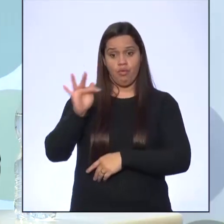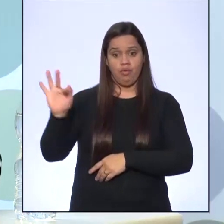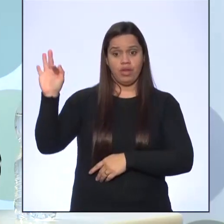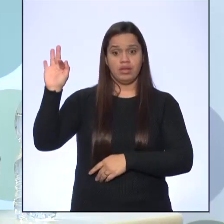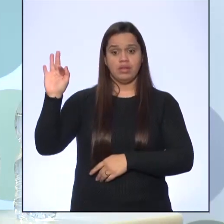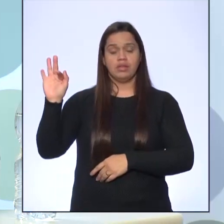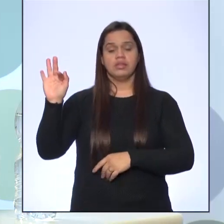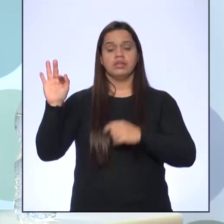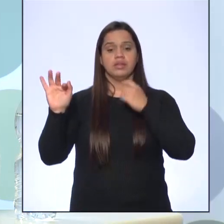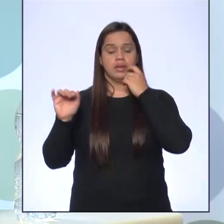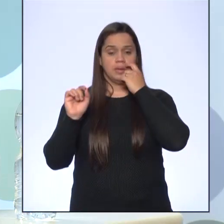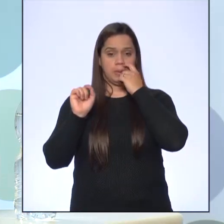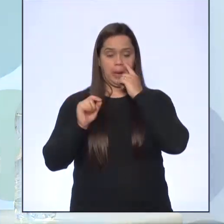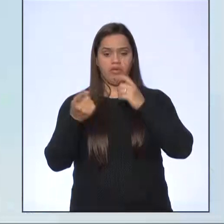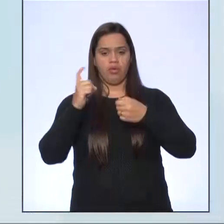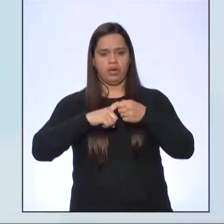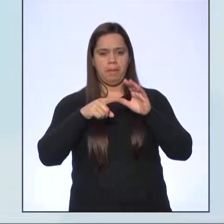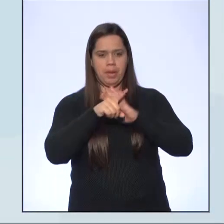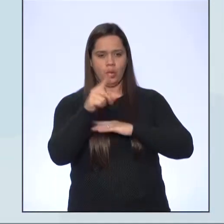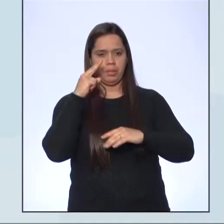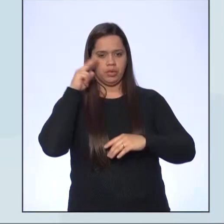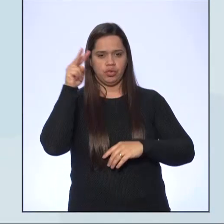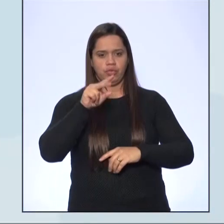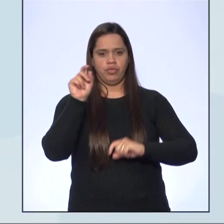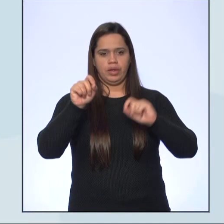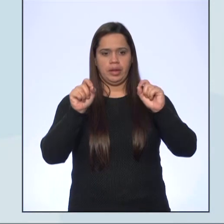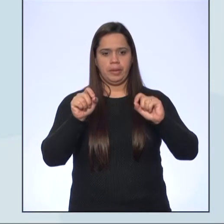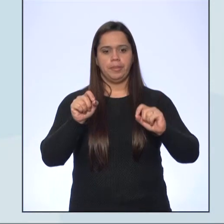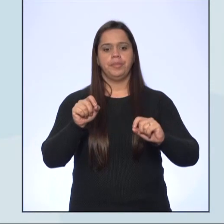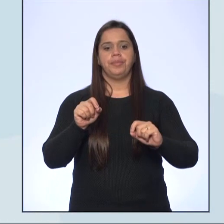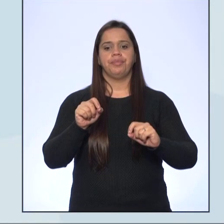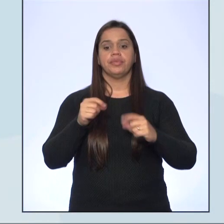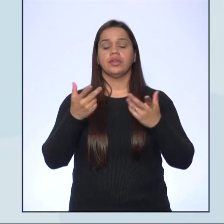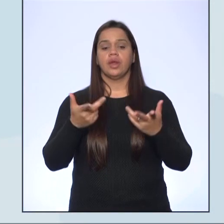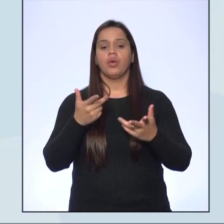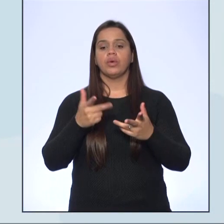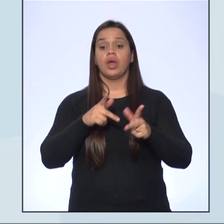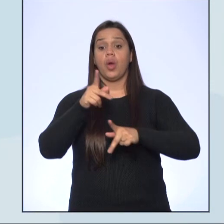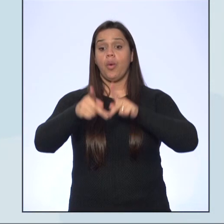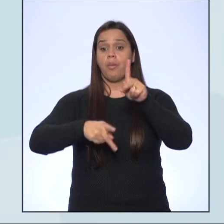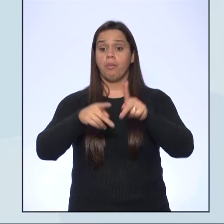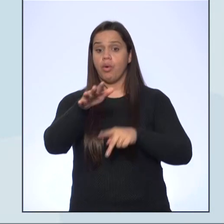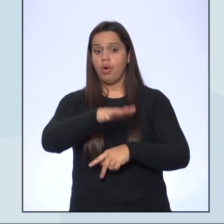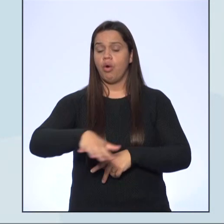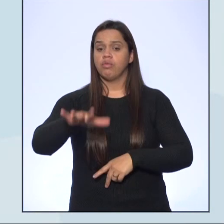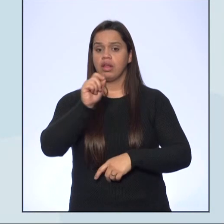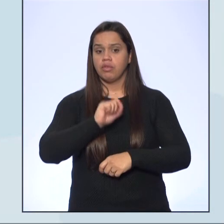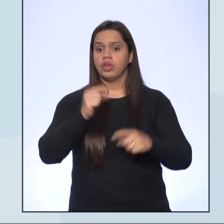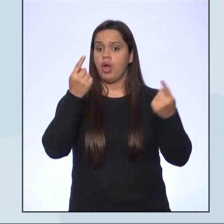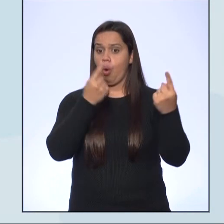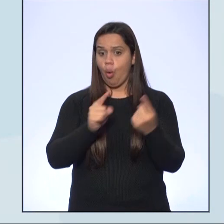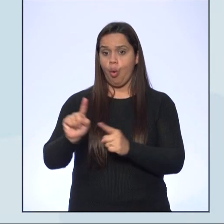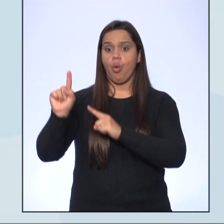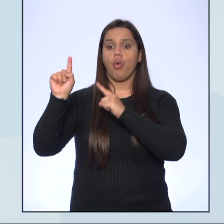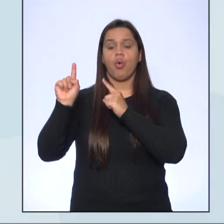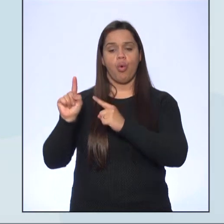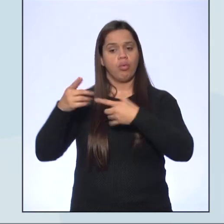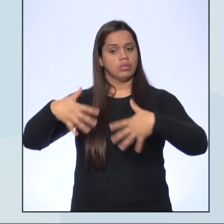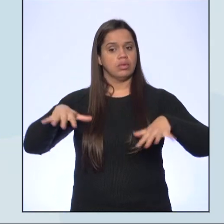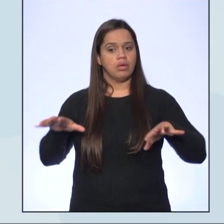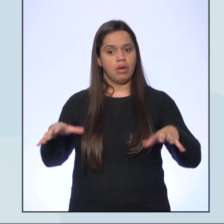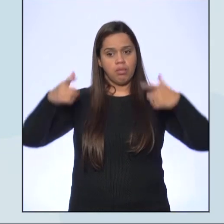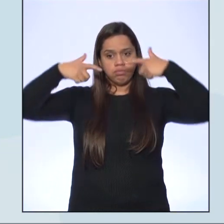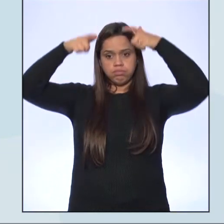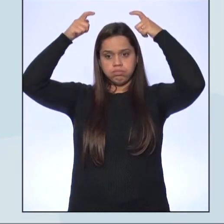gente retomar, coloca ali para a gente, por favor. Então, a população francesa estava realmente se rebelando contra a monarquia,